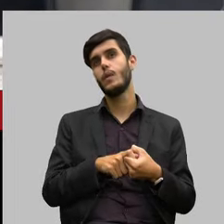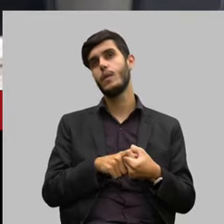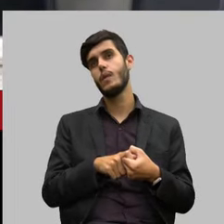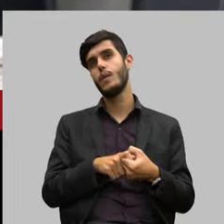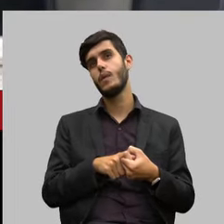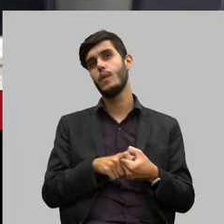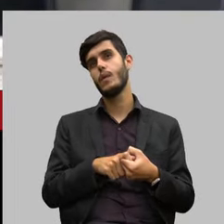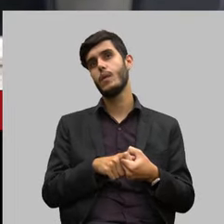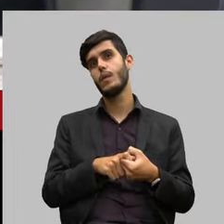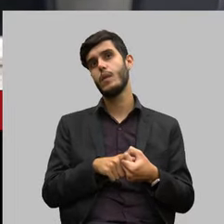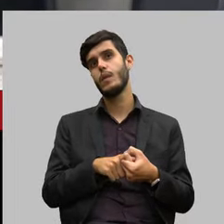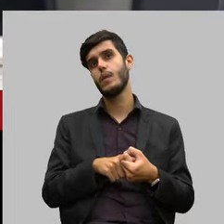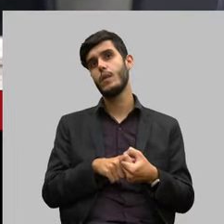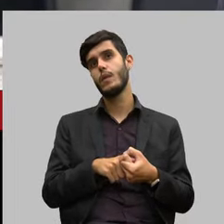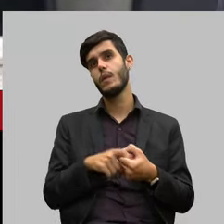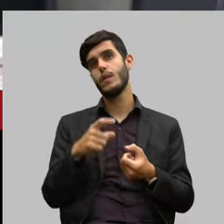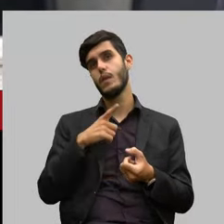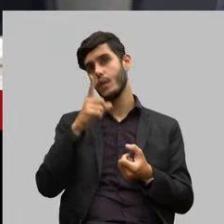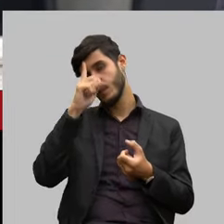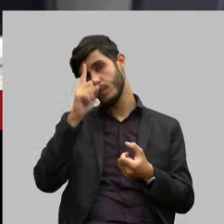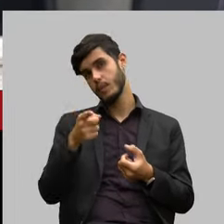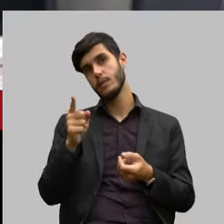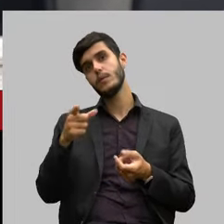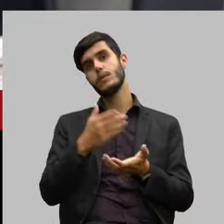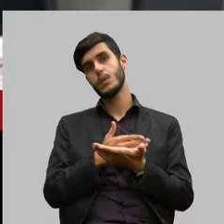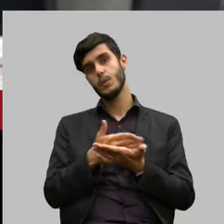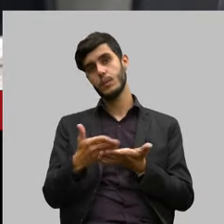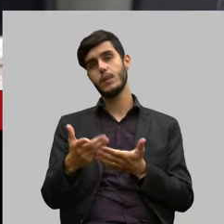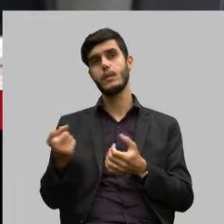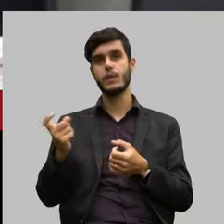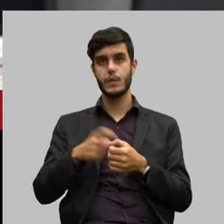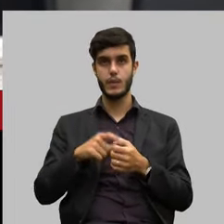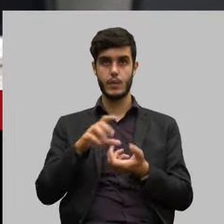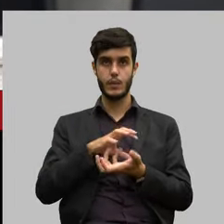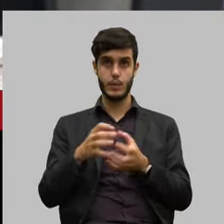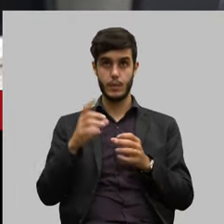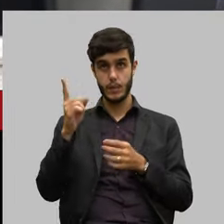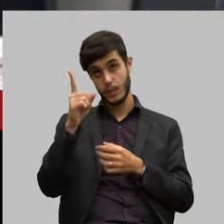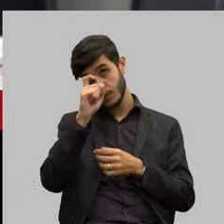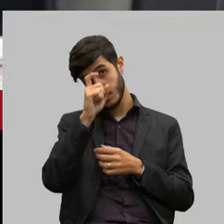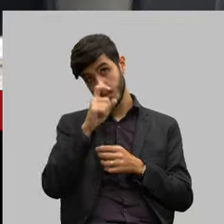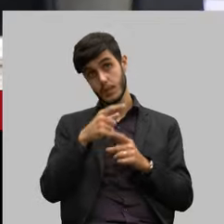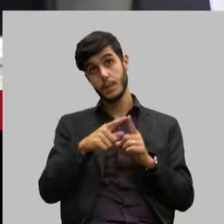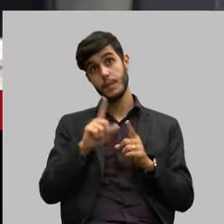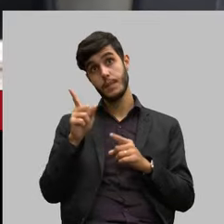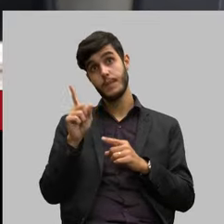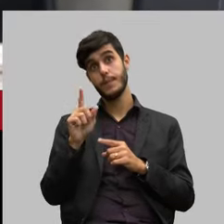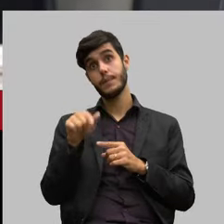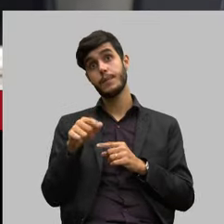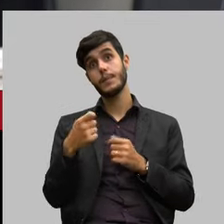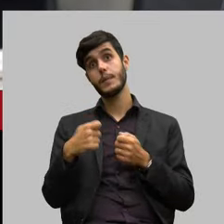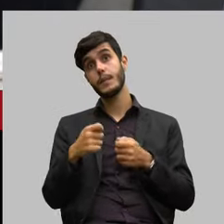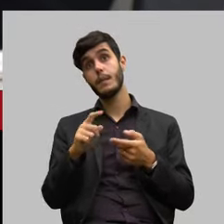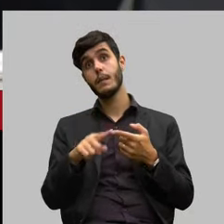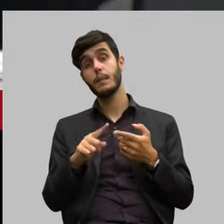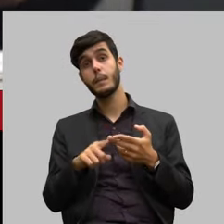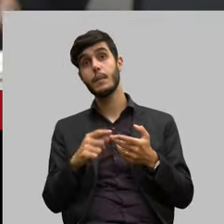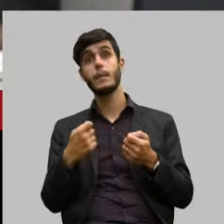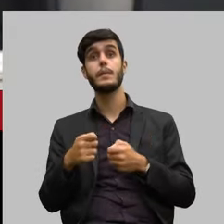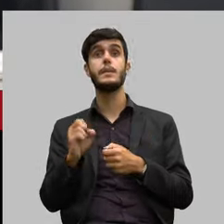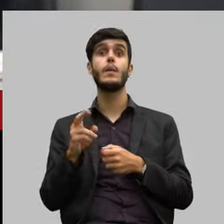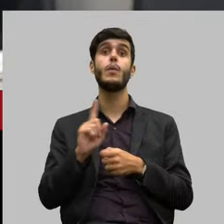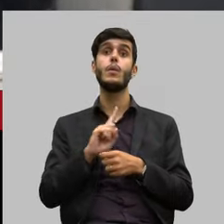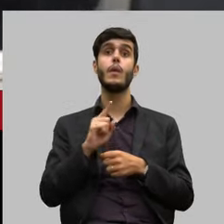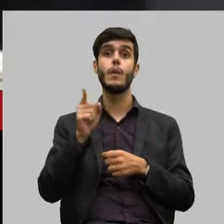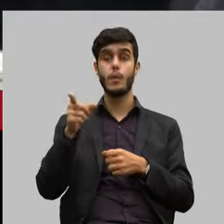eh deu a ordem de reinício para as obras do do hospital mas no Advento de ser necessário é prioridade pro governo